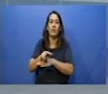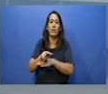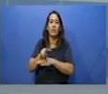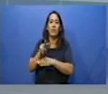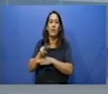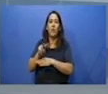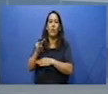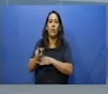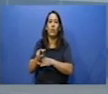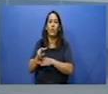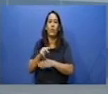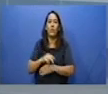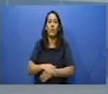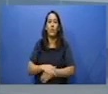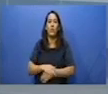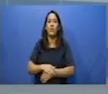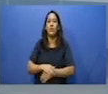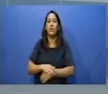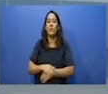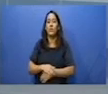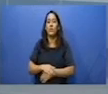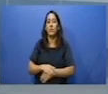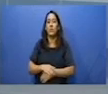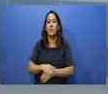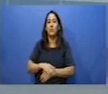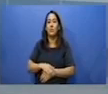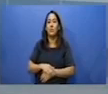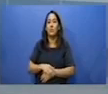R no final, do